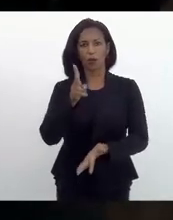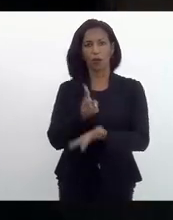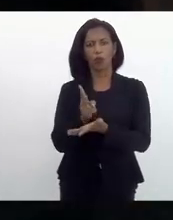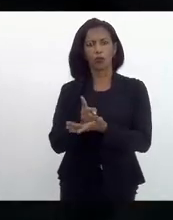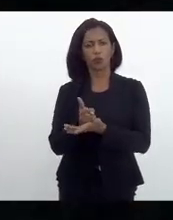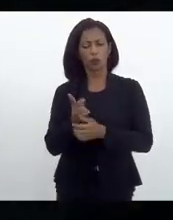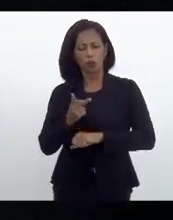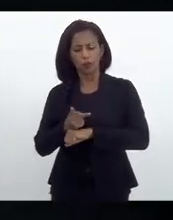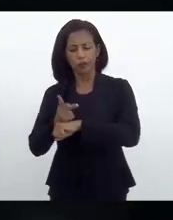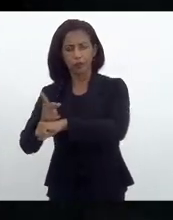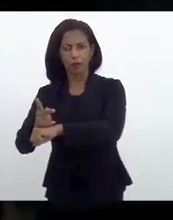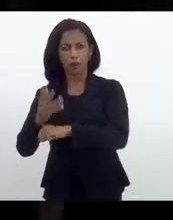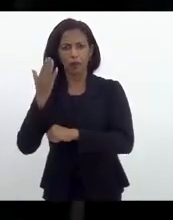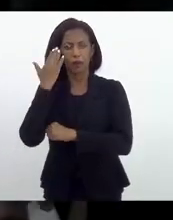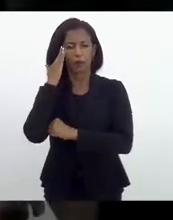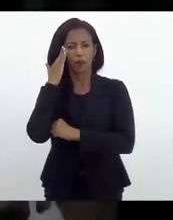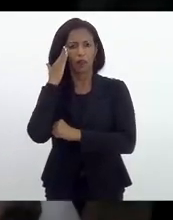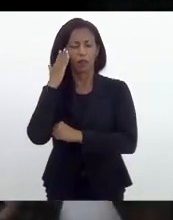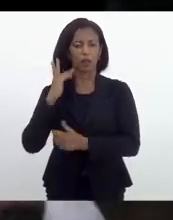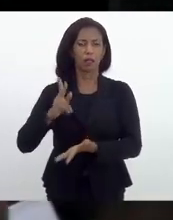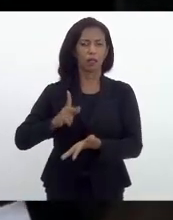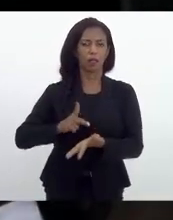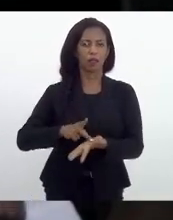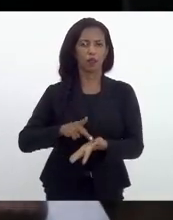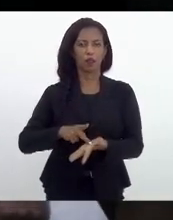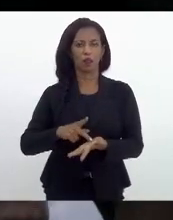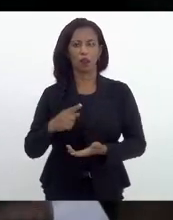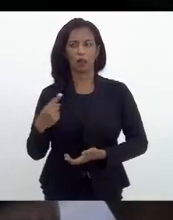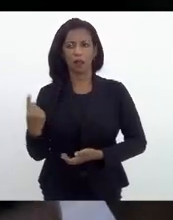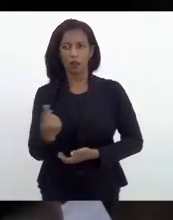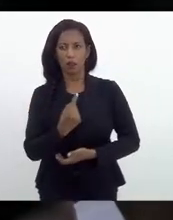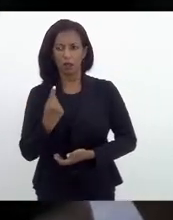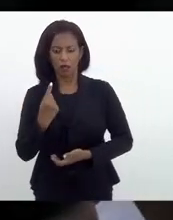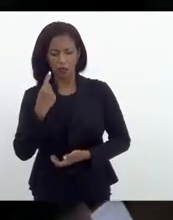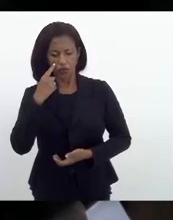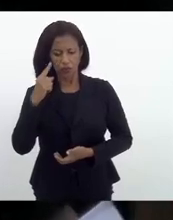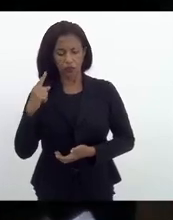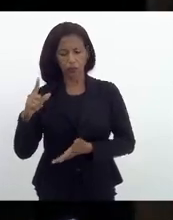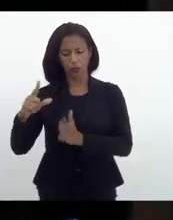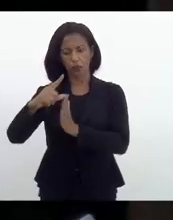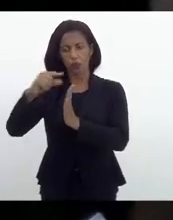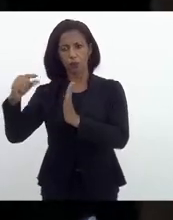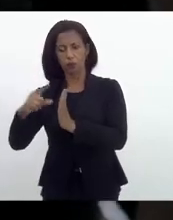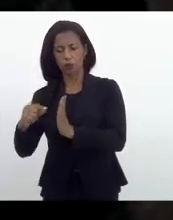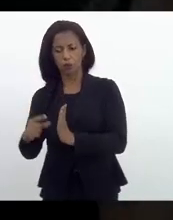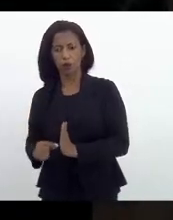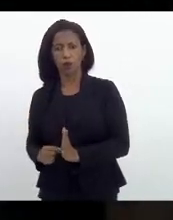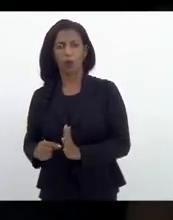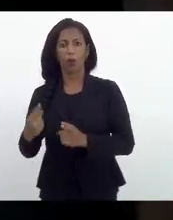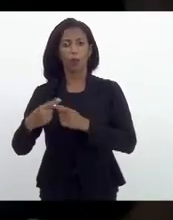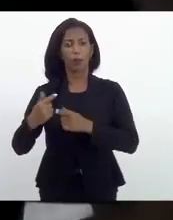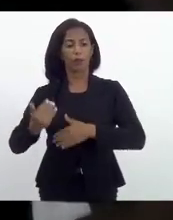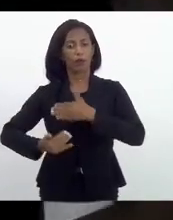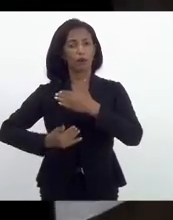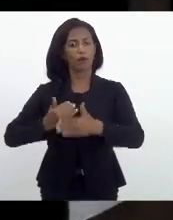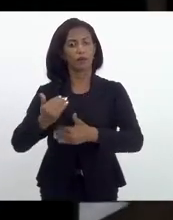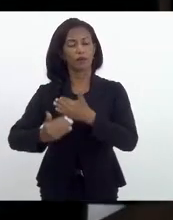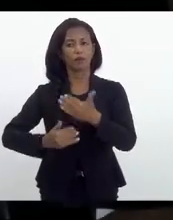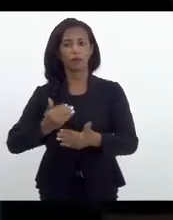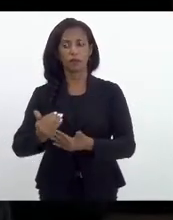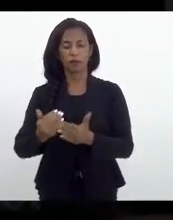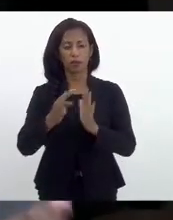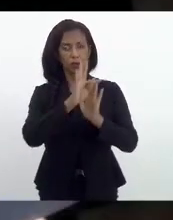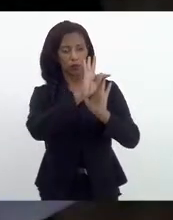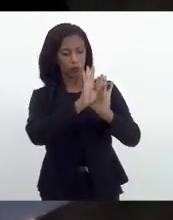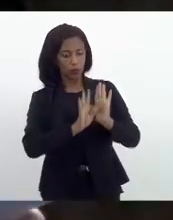entendimento que na verdade a gente retirou todos os outros destaques justamente porque a gente foi avançando num